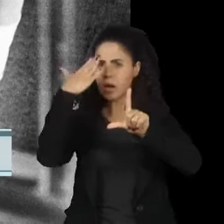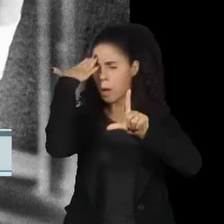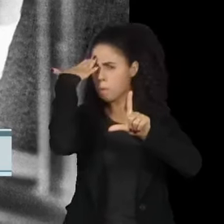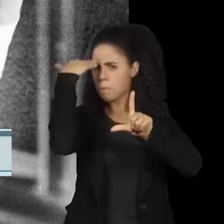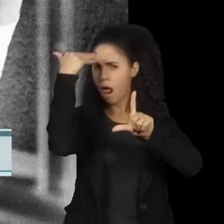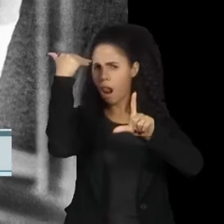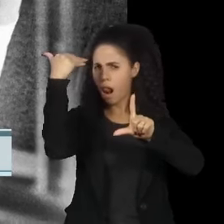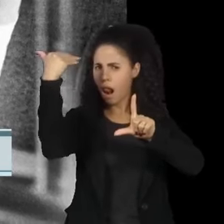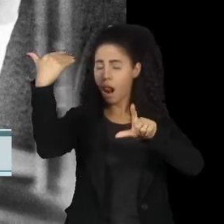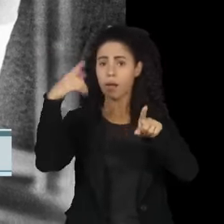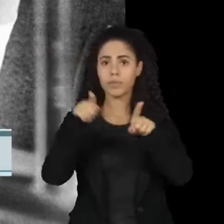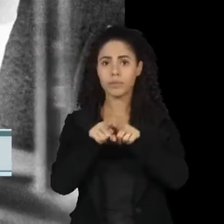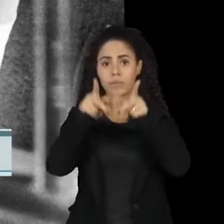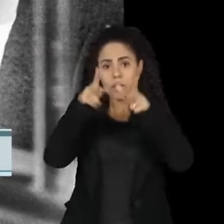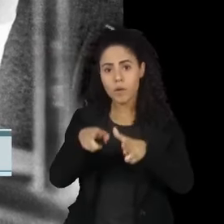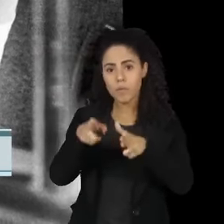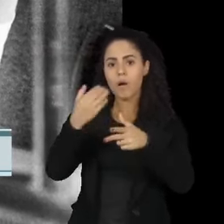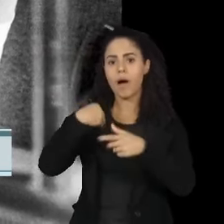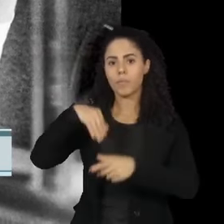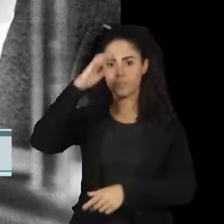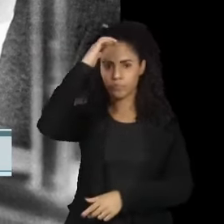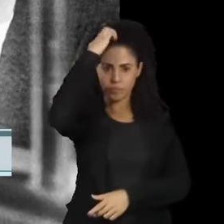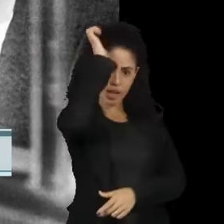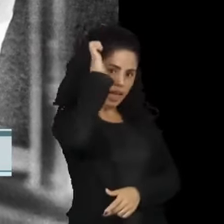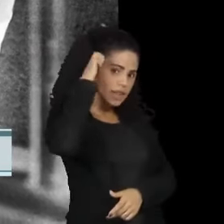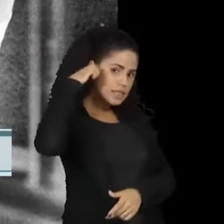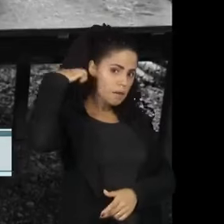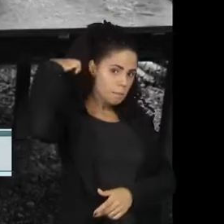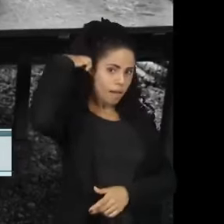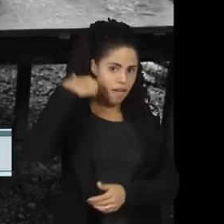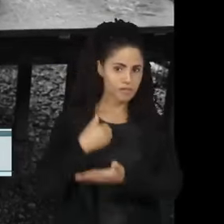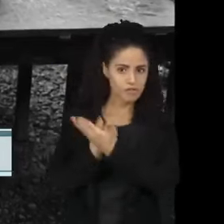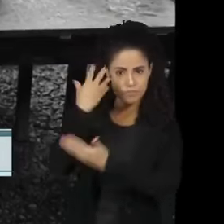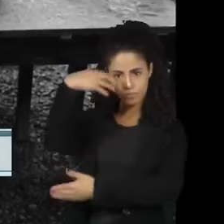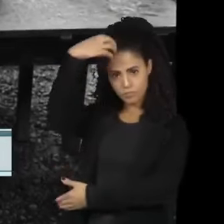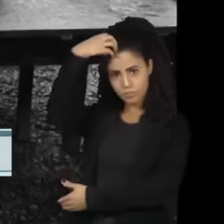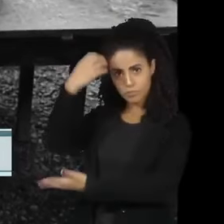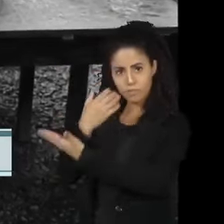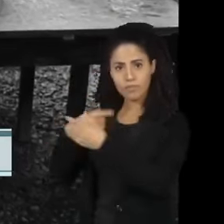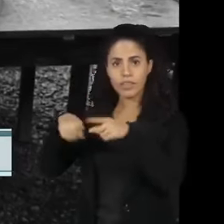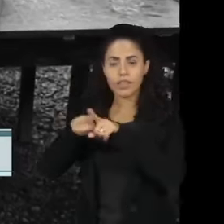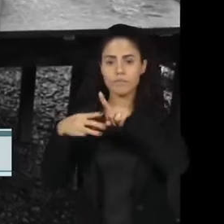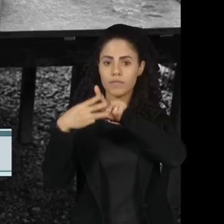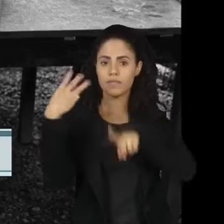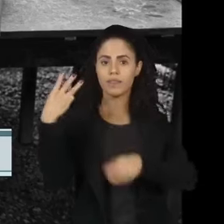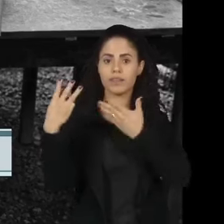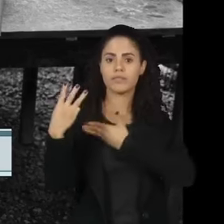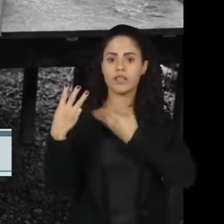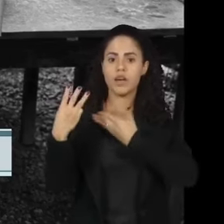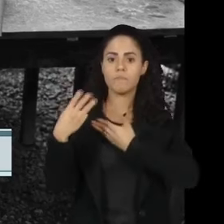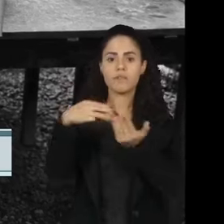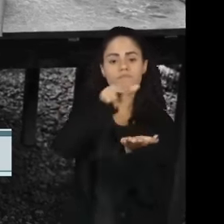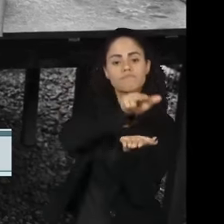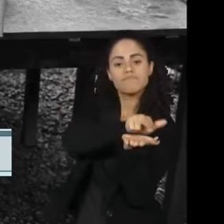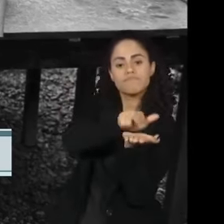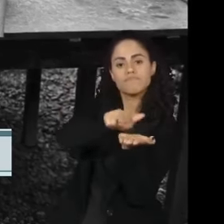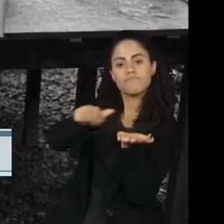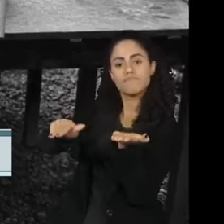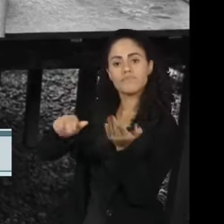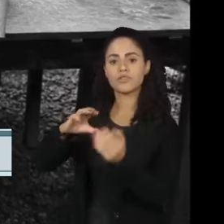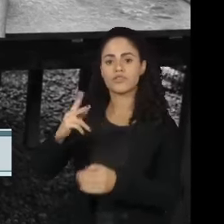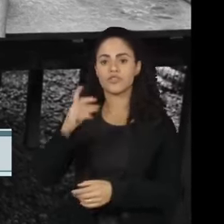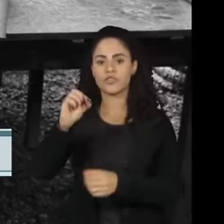irreverência como a rain elizabe ajeitando a saia e dos Três Amigos deitados no numa mesa de bar